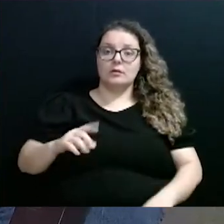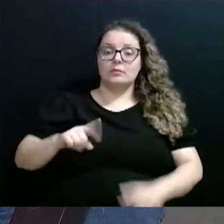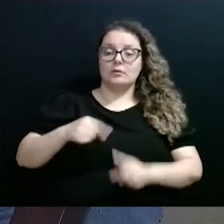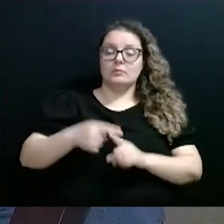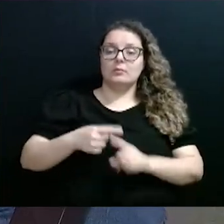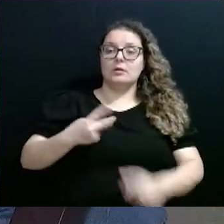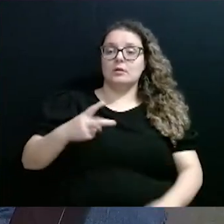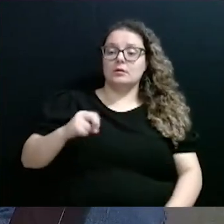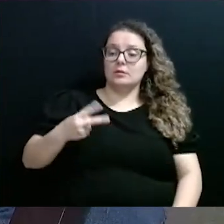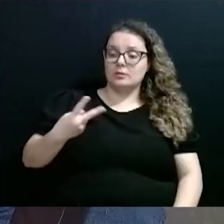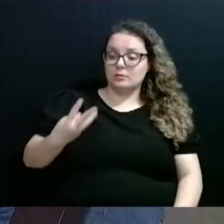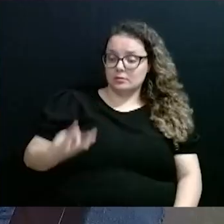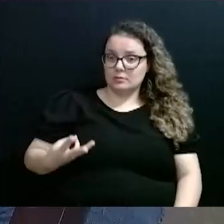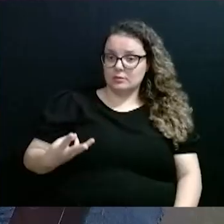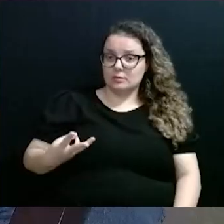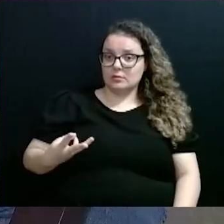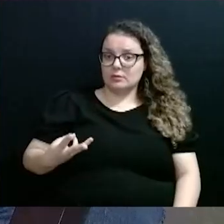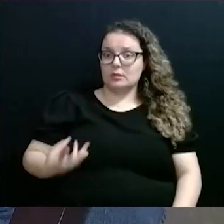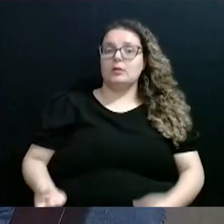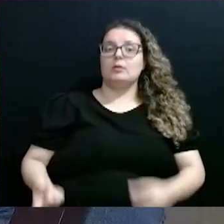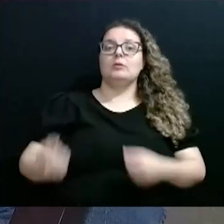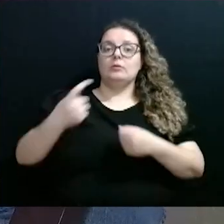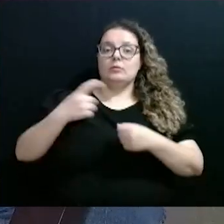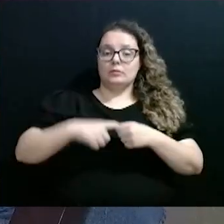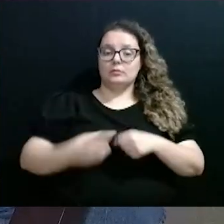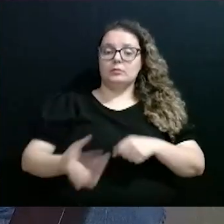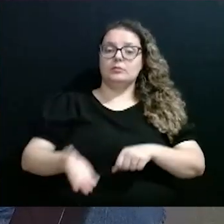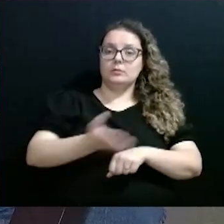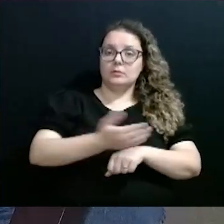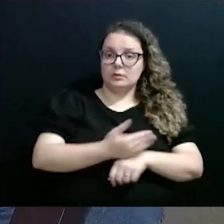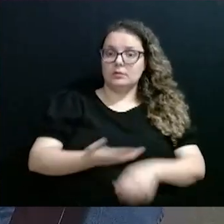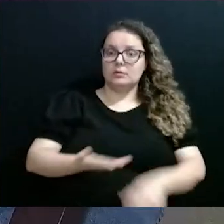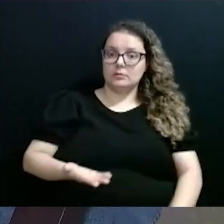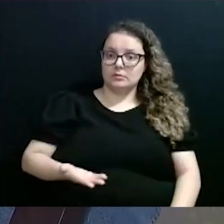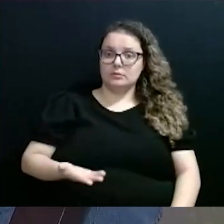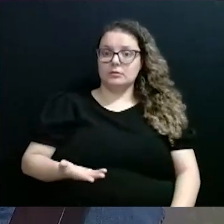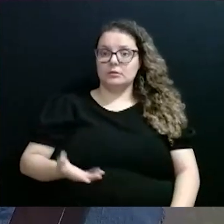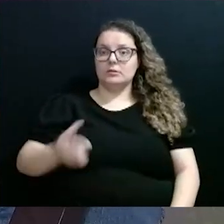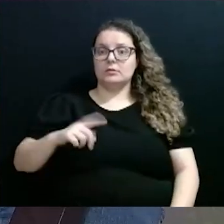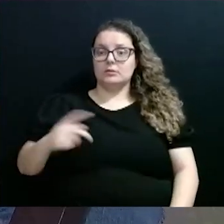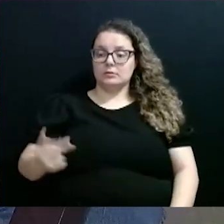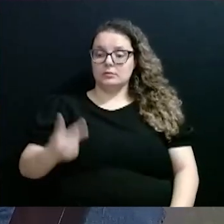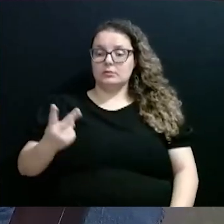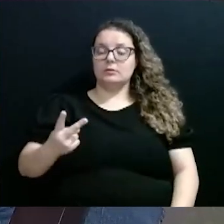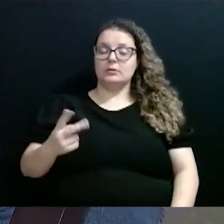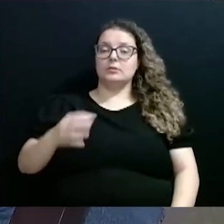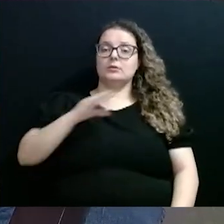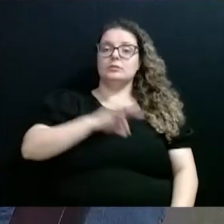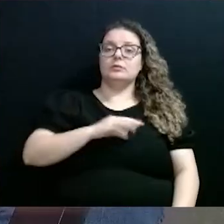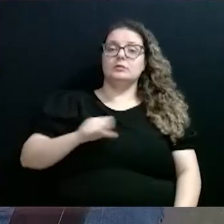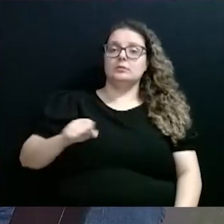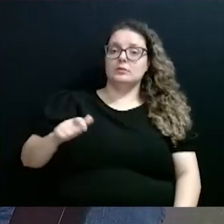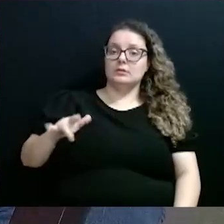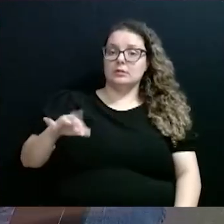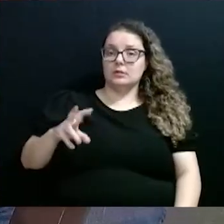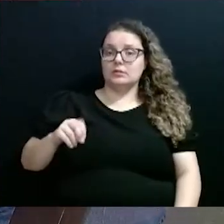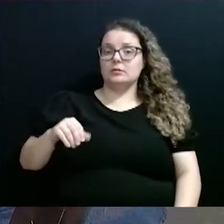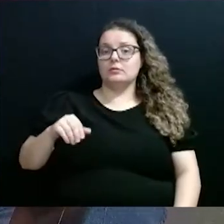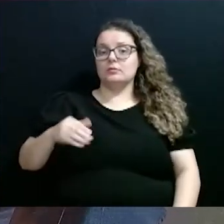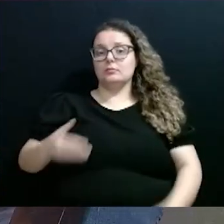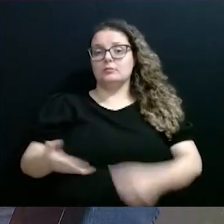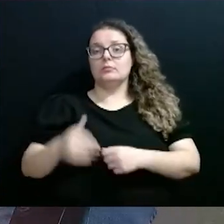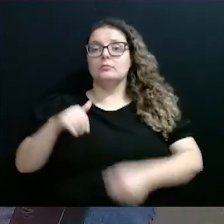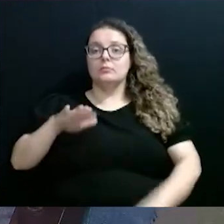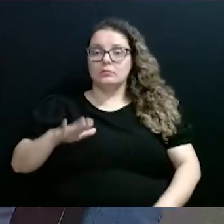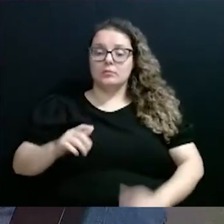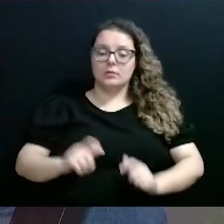Em 2023, voltou ao que era antigamente. Então, voltou a ter essa valorização do salário mínimo. Então, recebe o salário mínimo mais